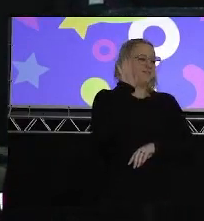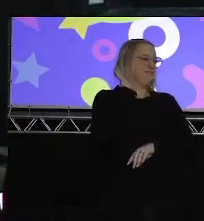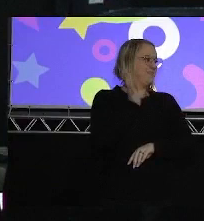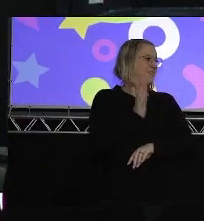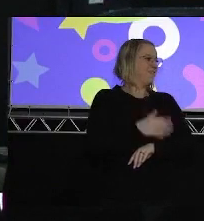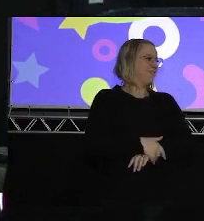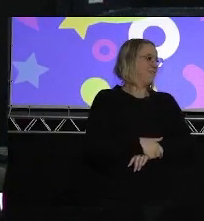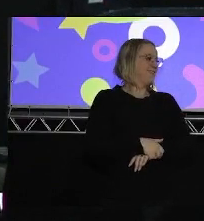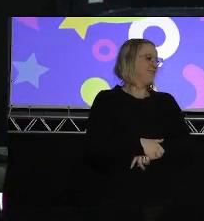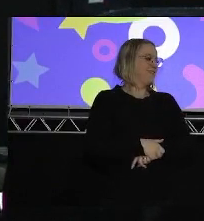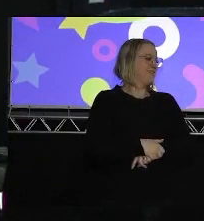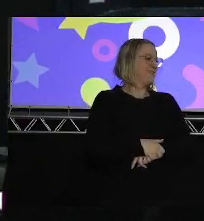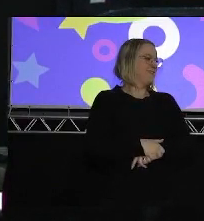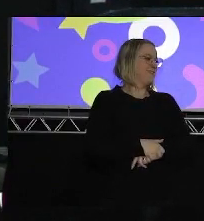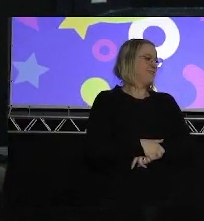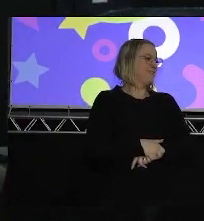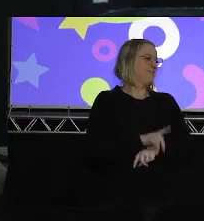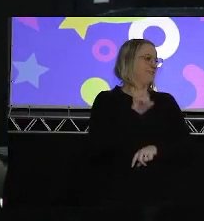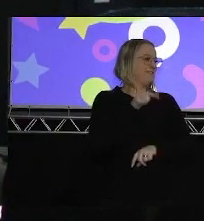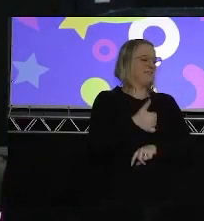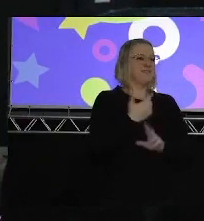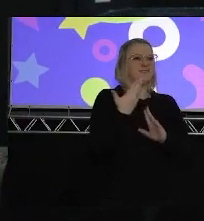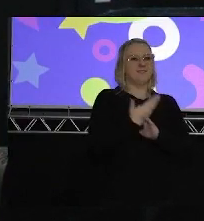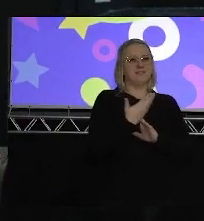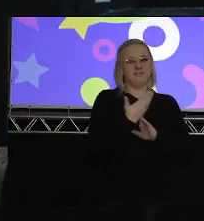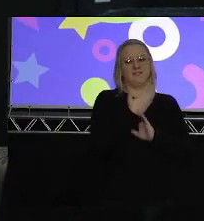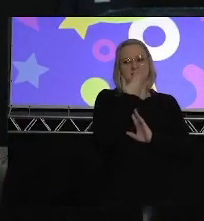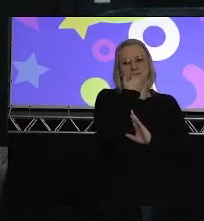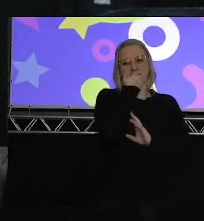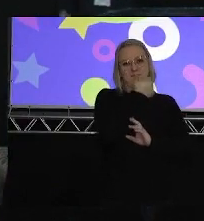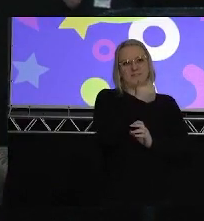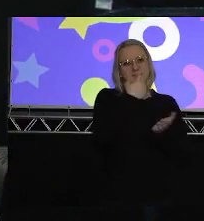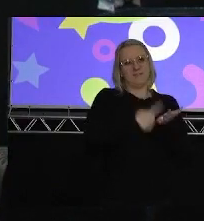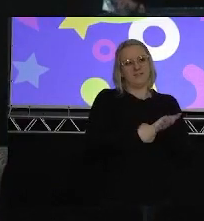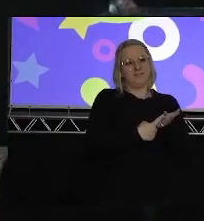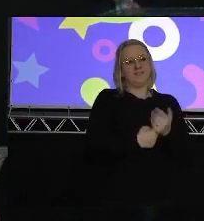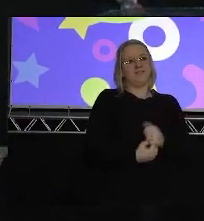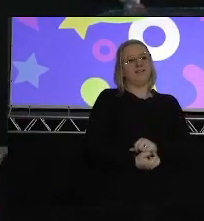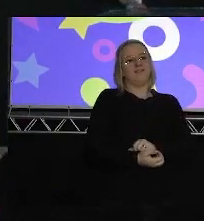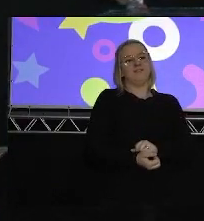levantada. E aí a gente parte para o nosso almoço, tá bom? Combinado?